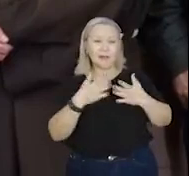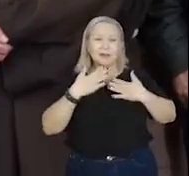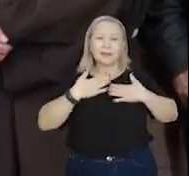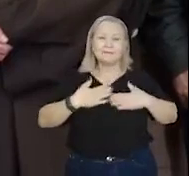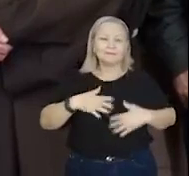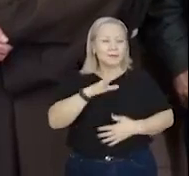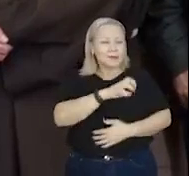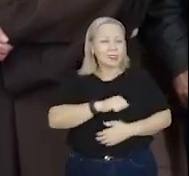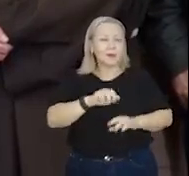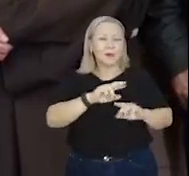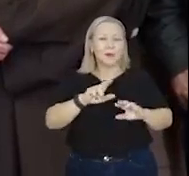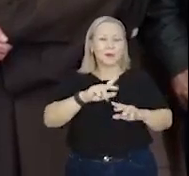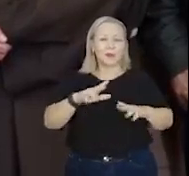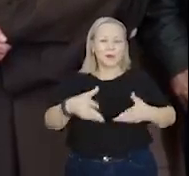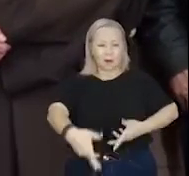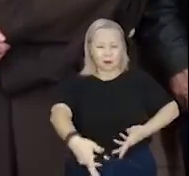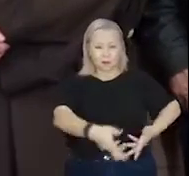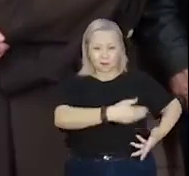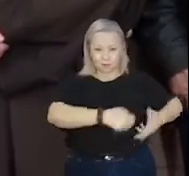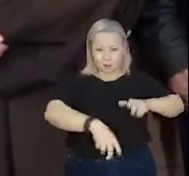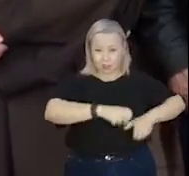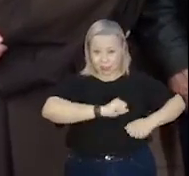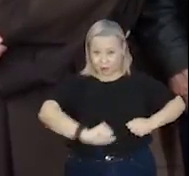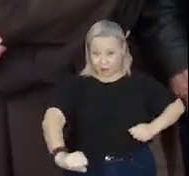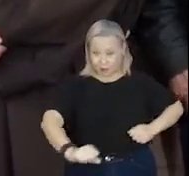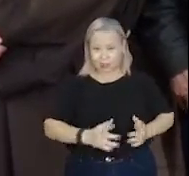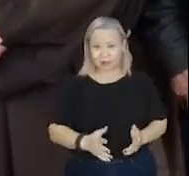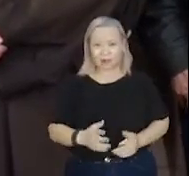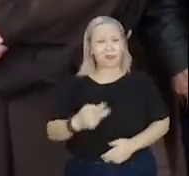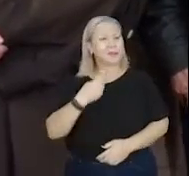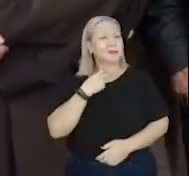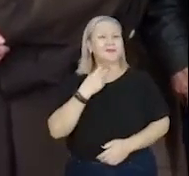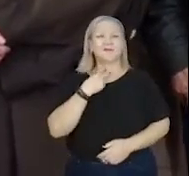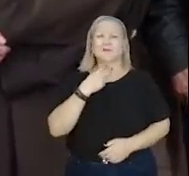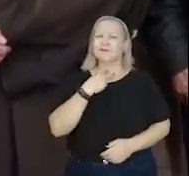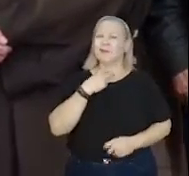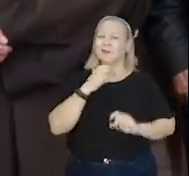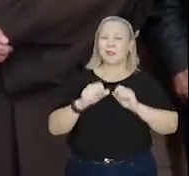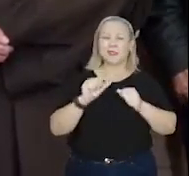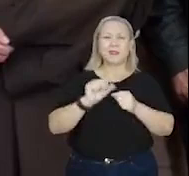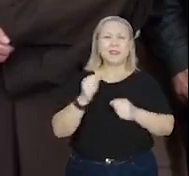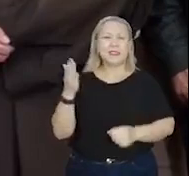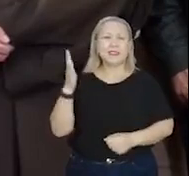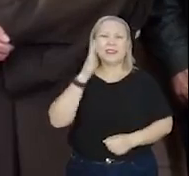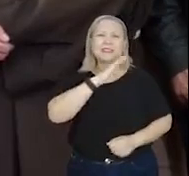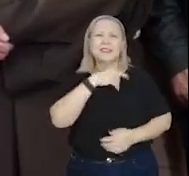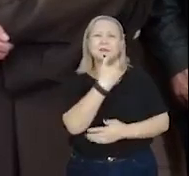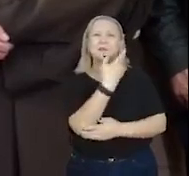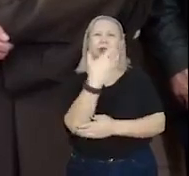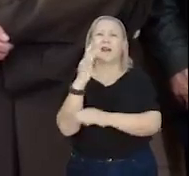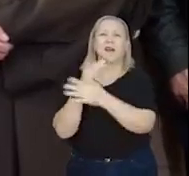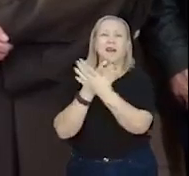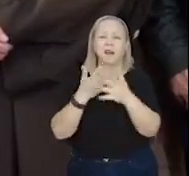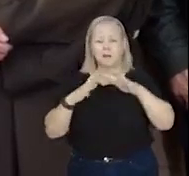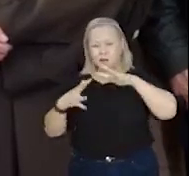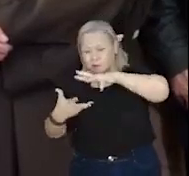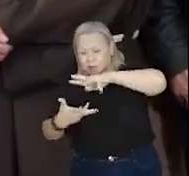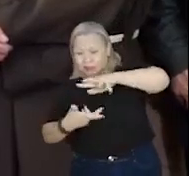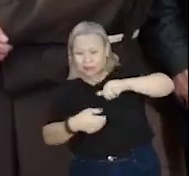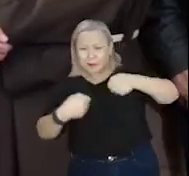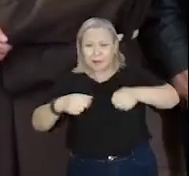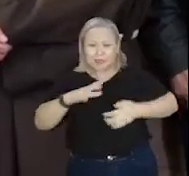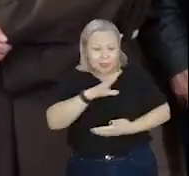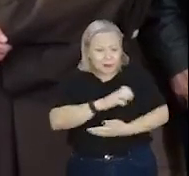sintonia com a Ecologia não podemos fazer esse mal com o planeta terra o planeta terra precisa do amor da Amazônia